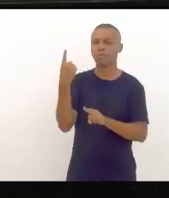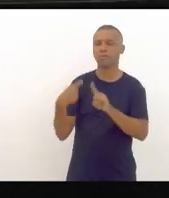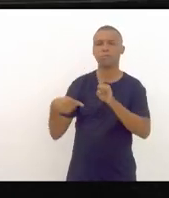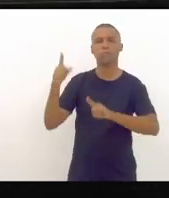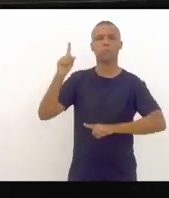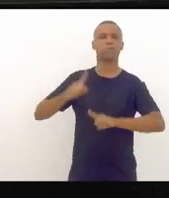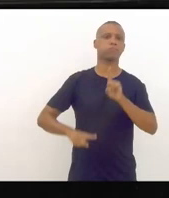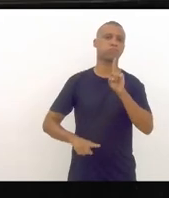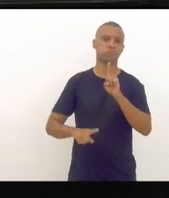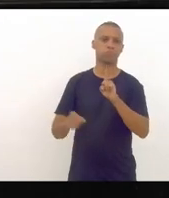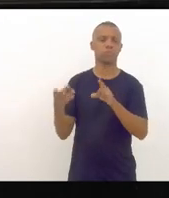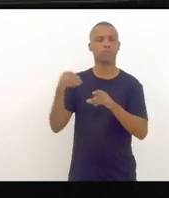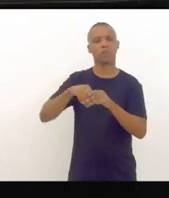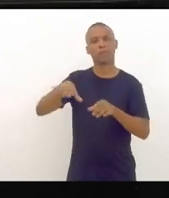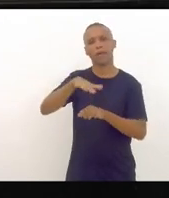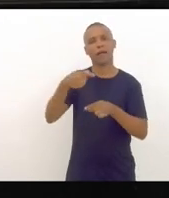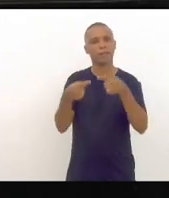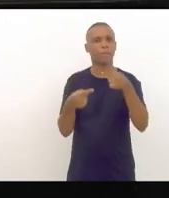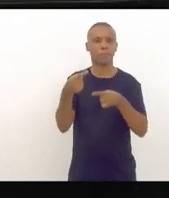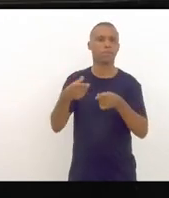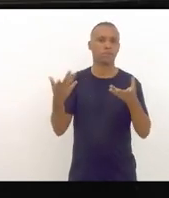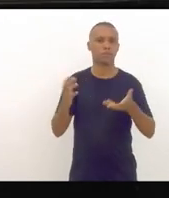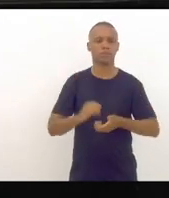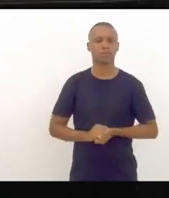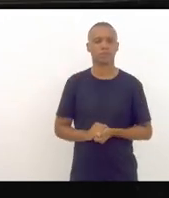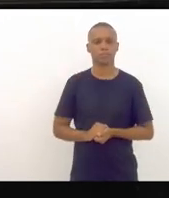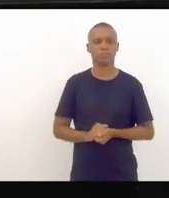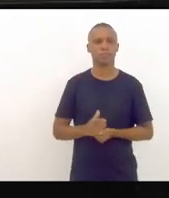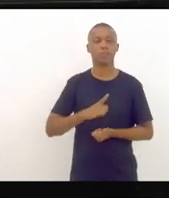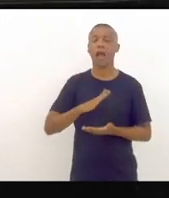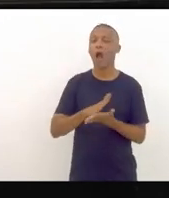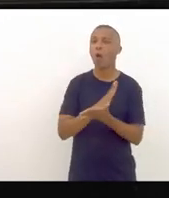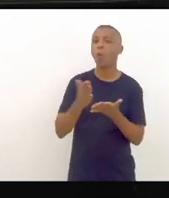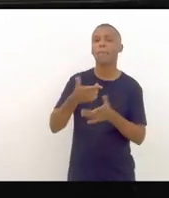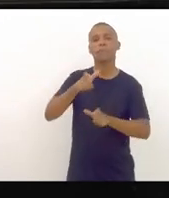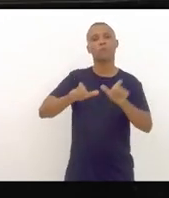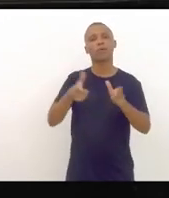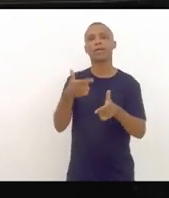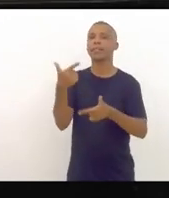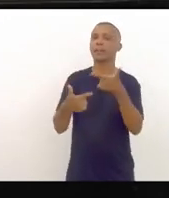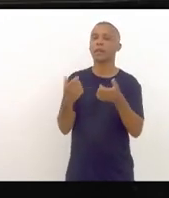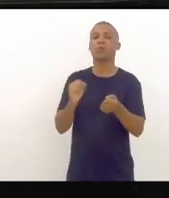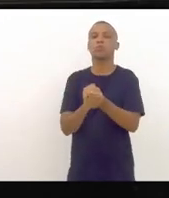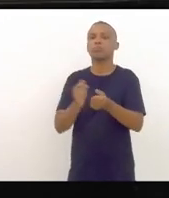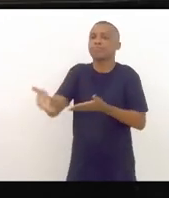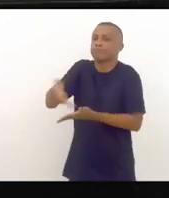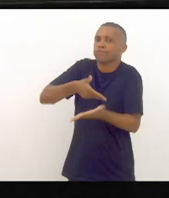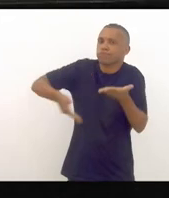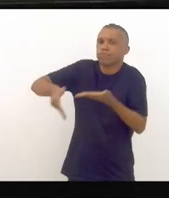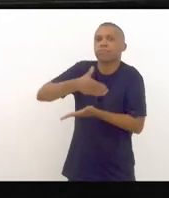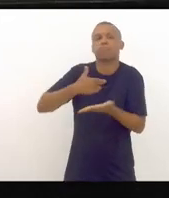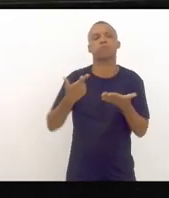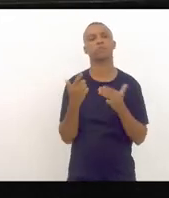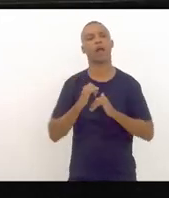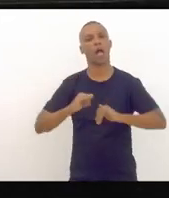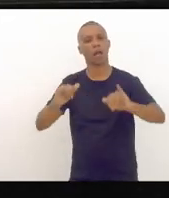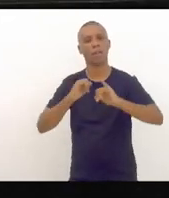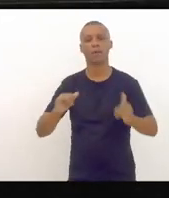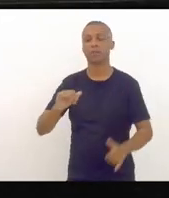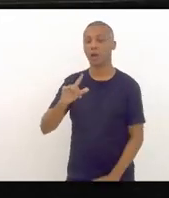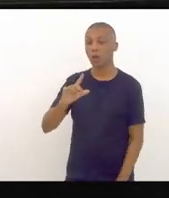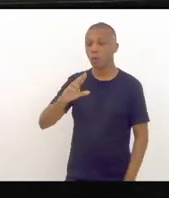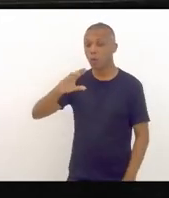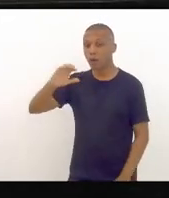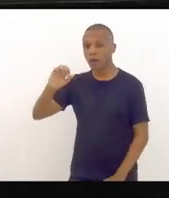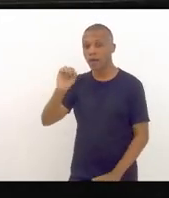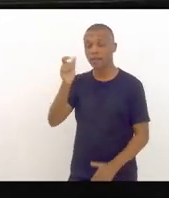crescimento dentro da política. Tem algumas pessoas aqui também que trabalharam comigo na campanha. Em nome do Lucas, eu quero mandar um